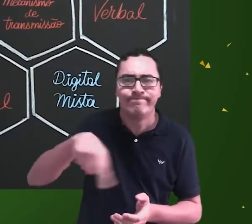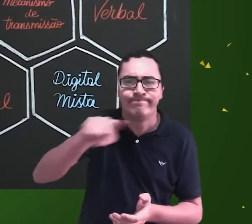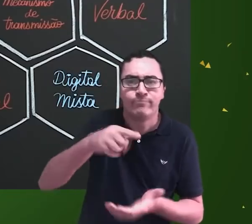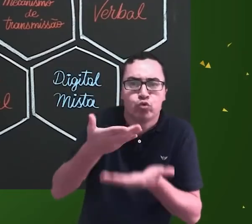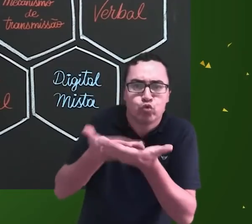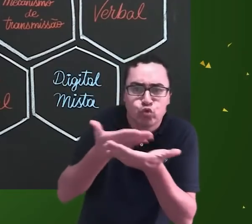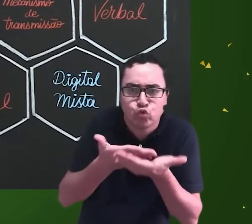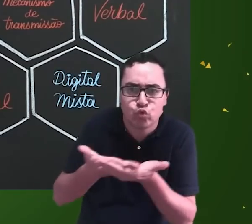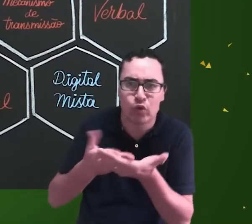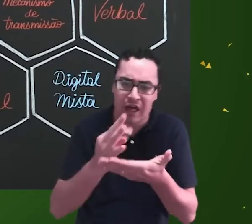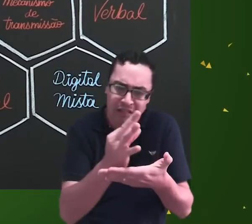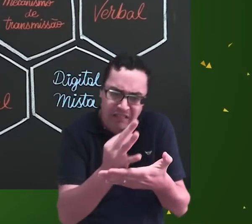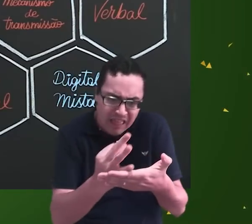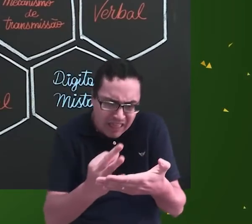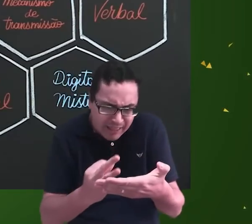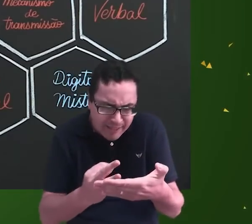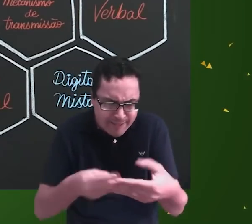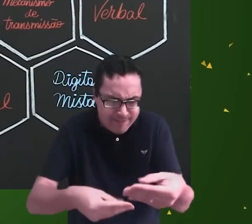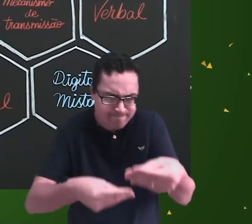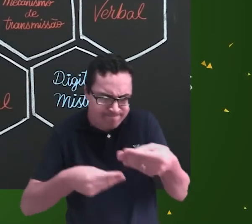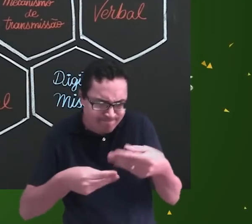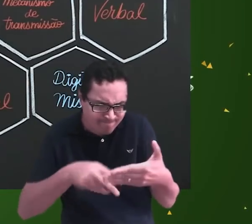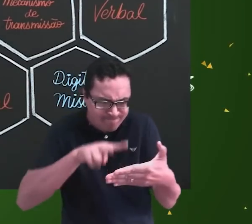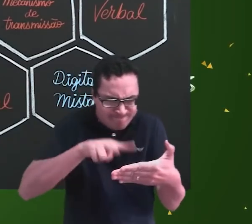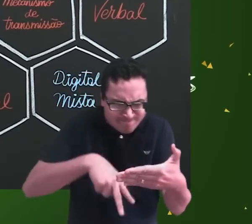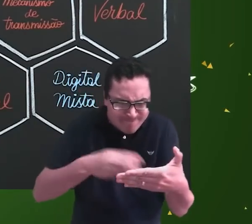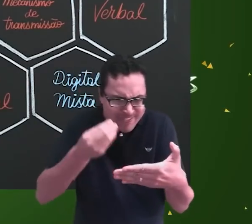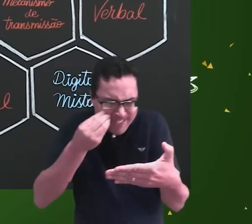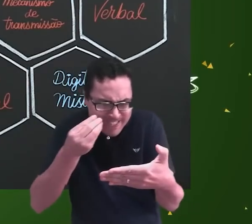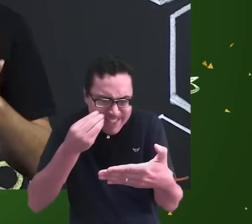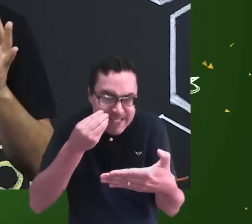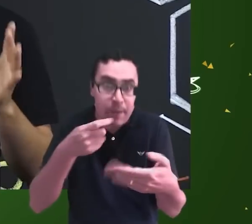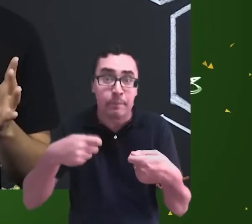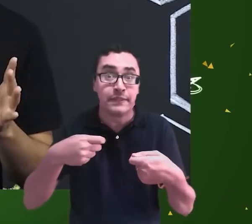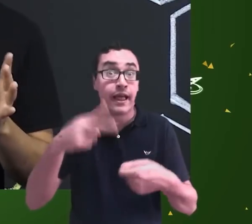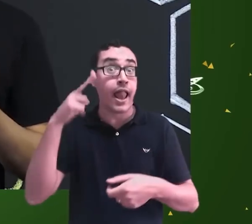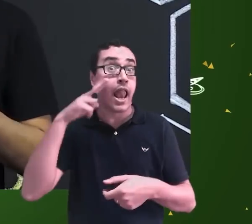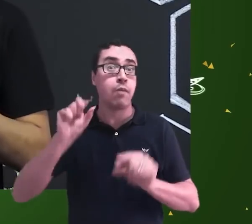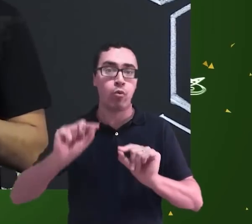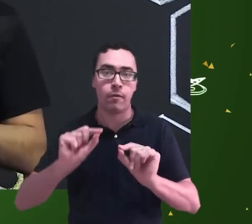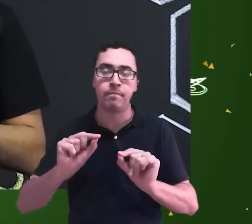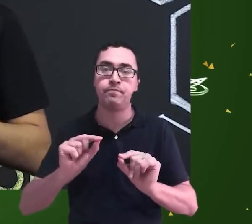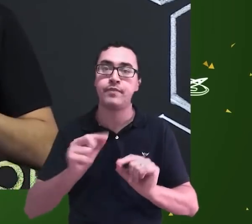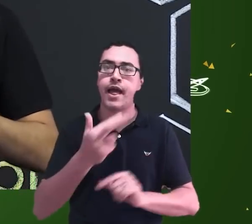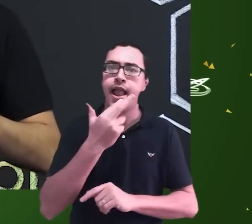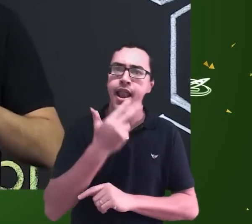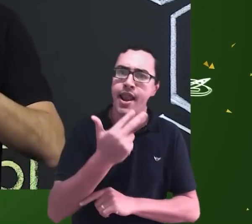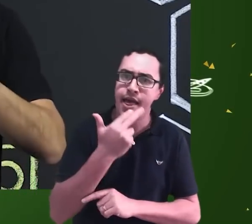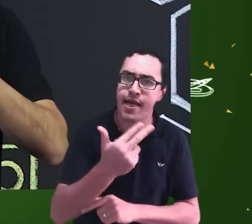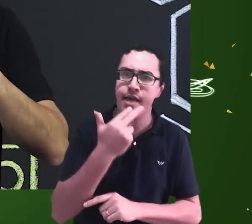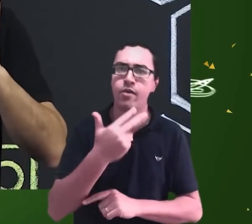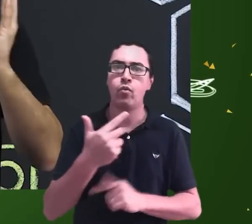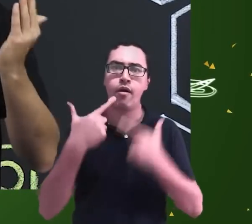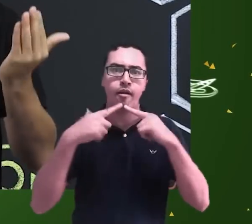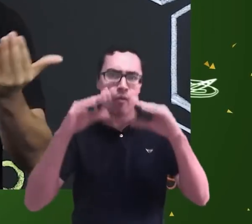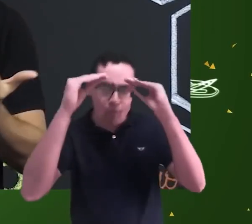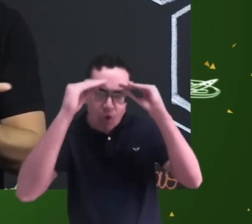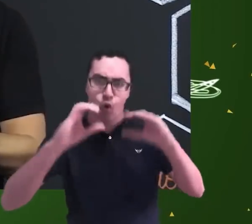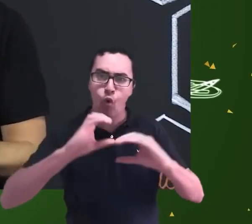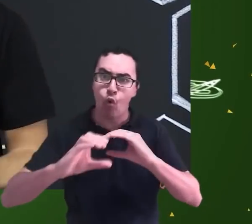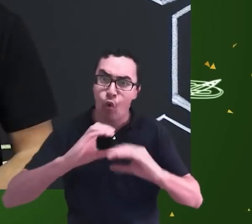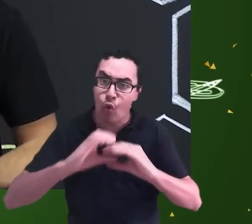tentar decifrar a comunicação, lembra sempre, língua, linguagem, comunicação só existem dentro de